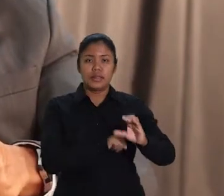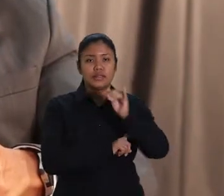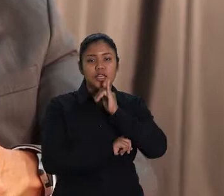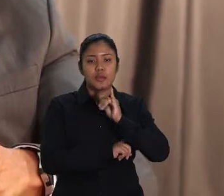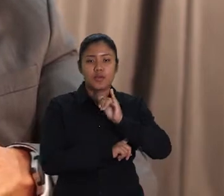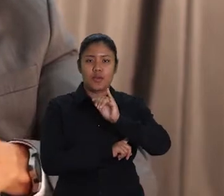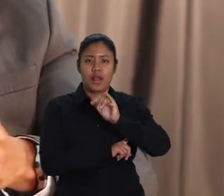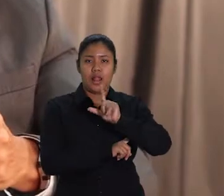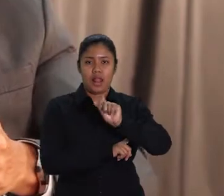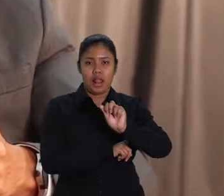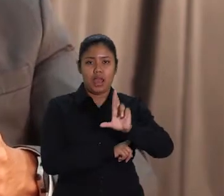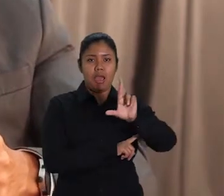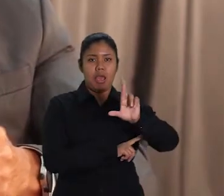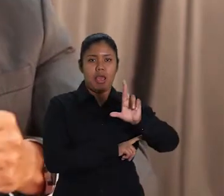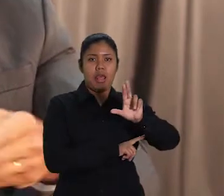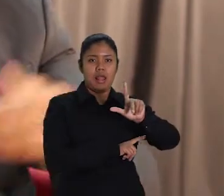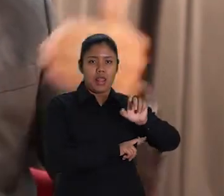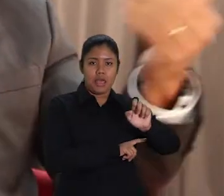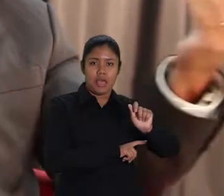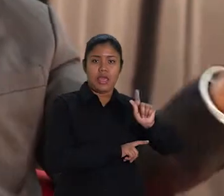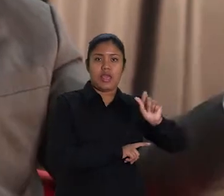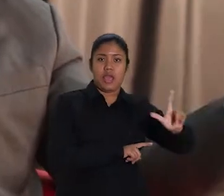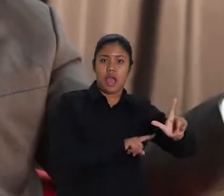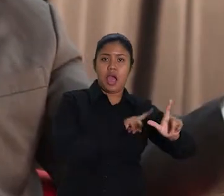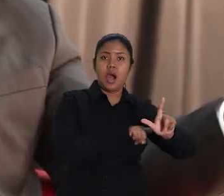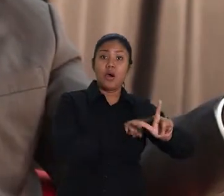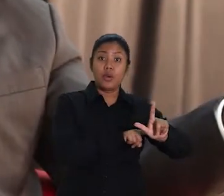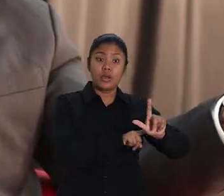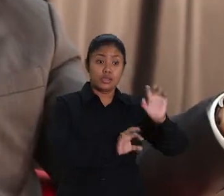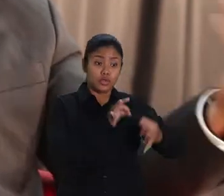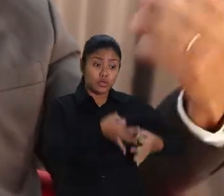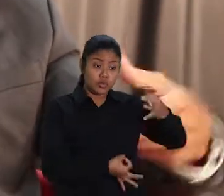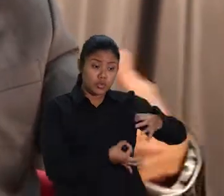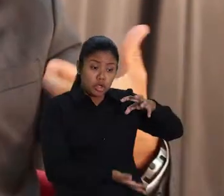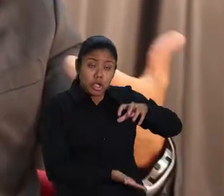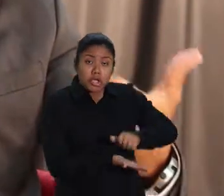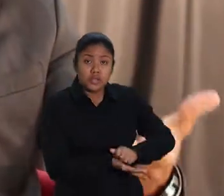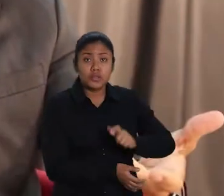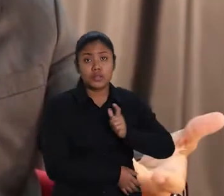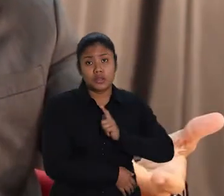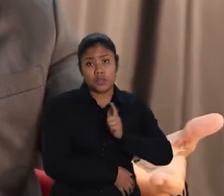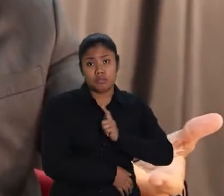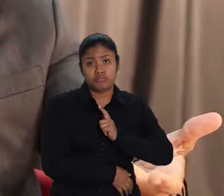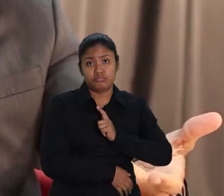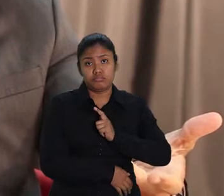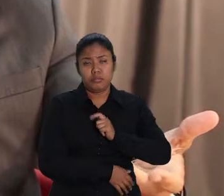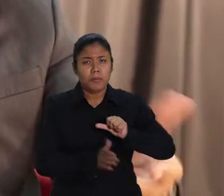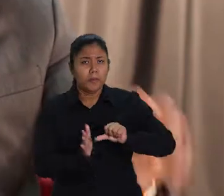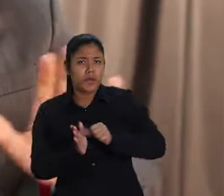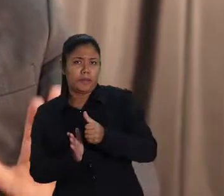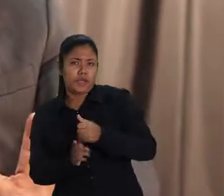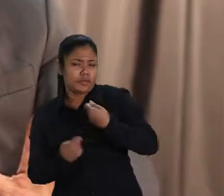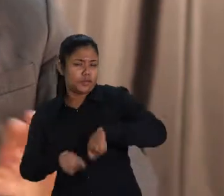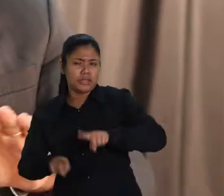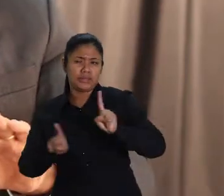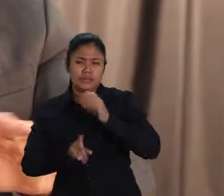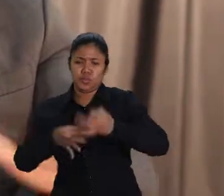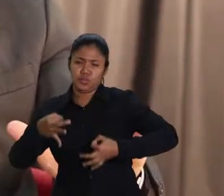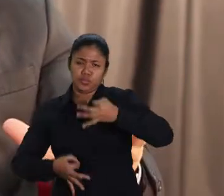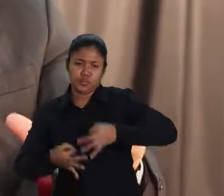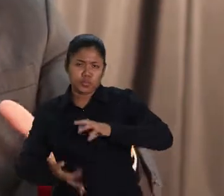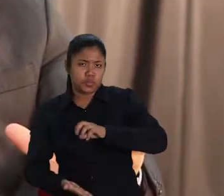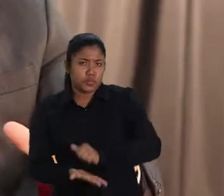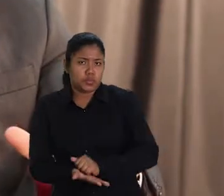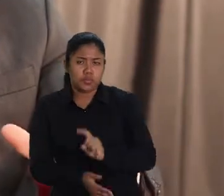catarina como lar legal o programa de regulação fundiária do estado que judicializam a regulação fundiária primeiro passo não